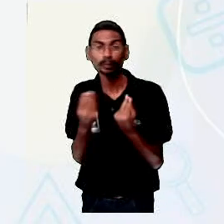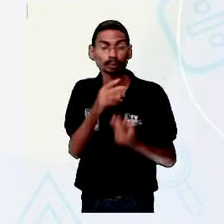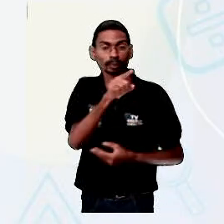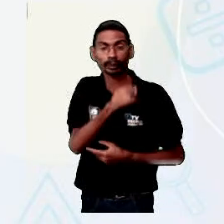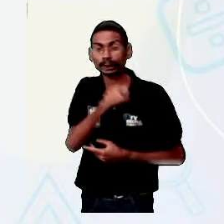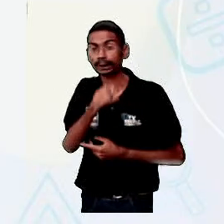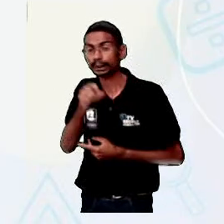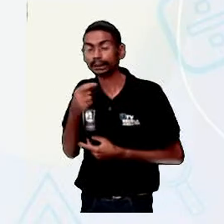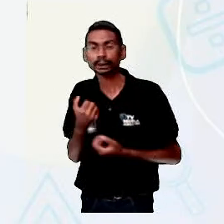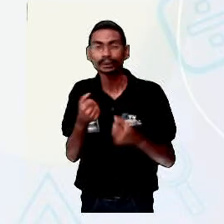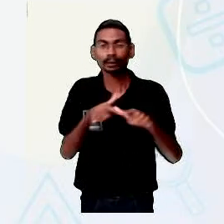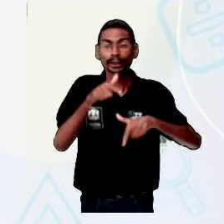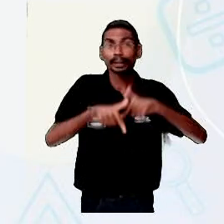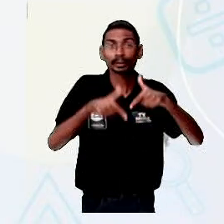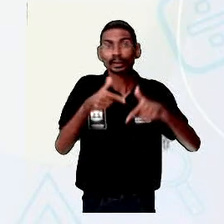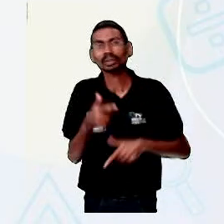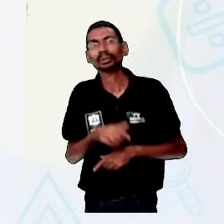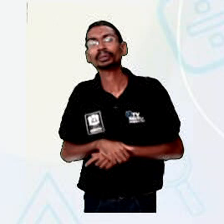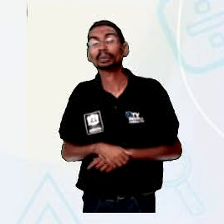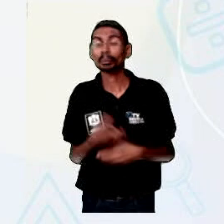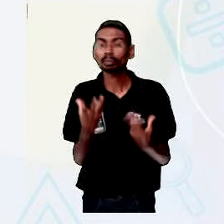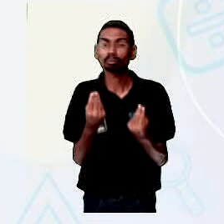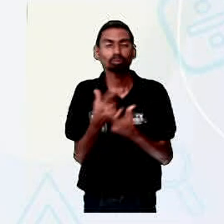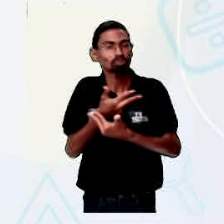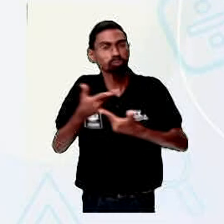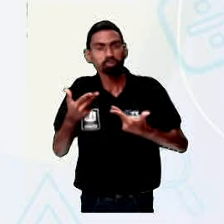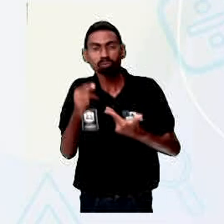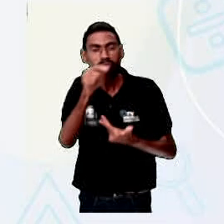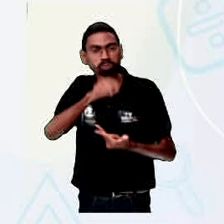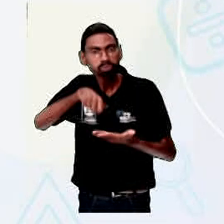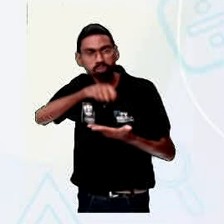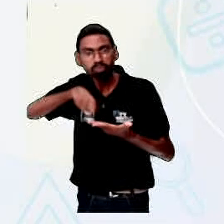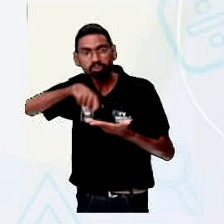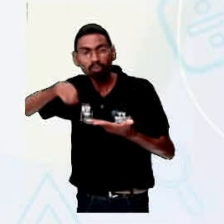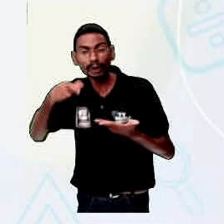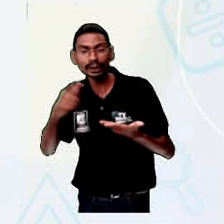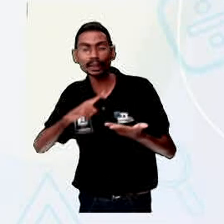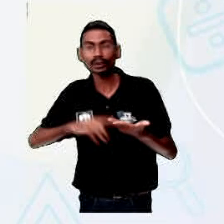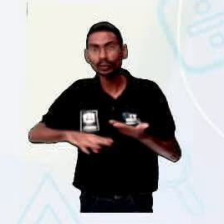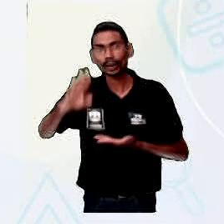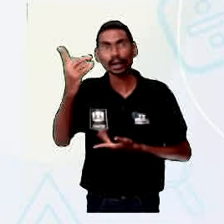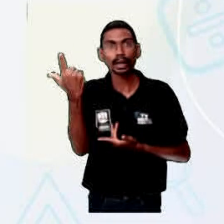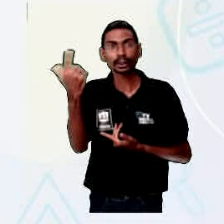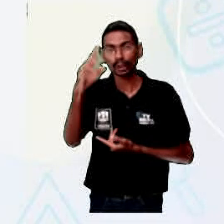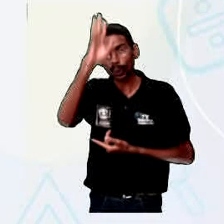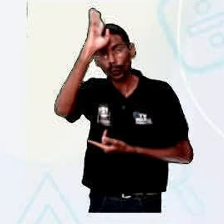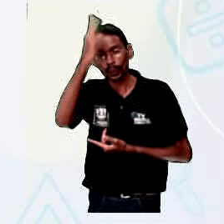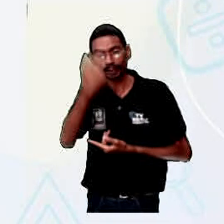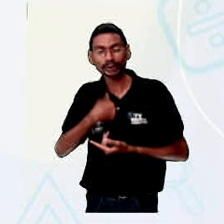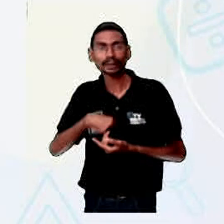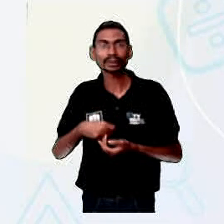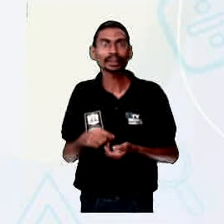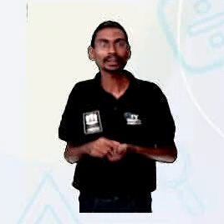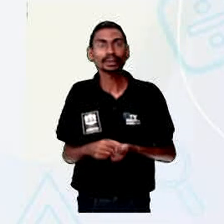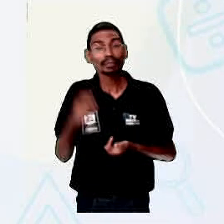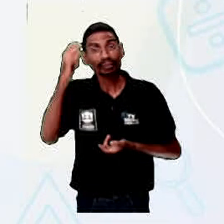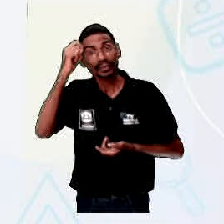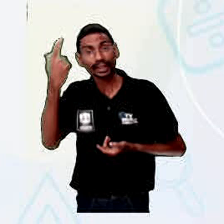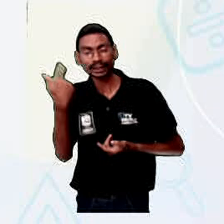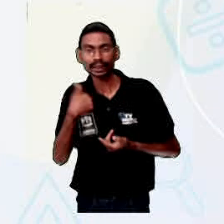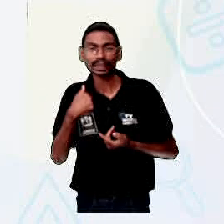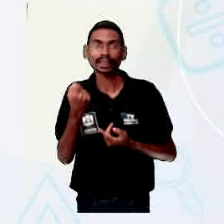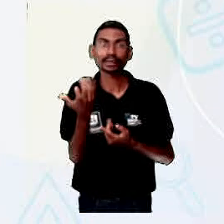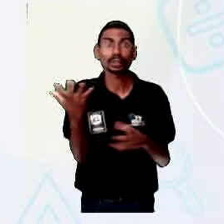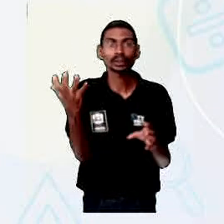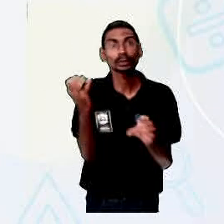da gente começar escrevendo esse montão de coisa, né? Daí vieram os romanos, e os romanos vieram com a ideia de operação, tanto para